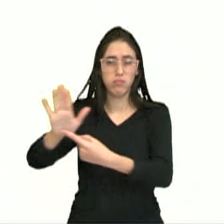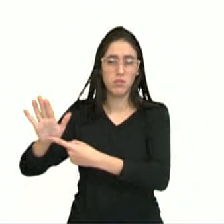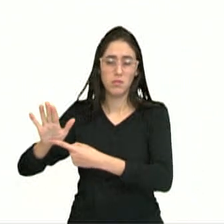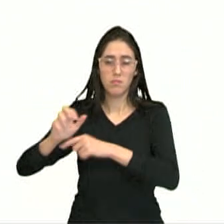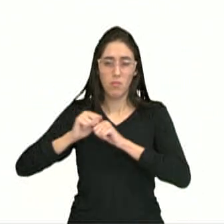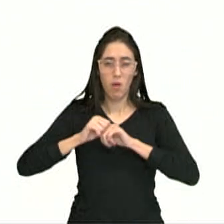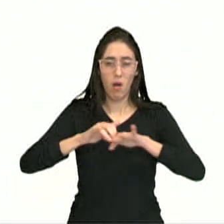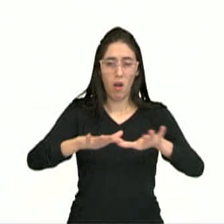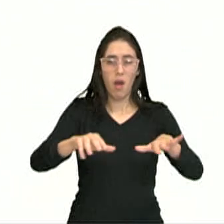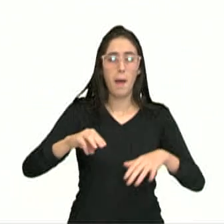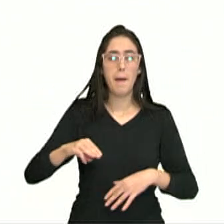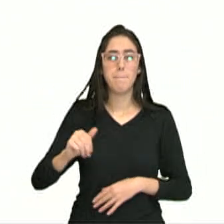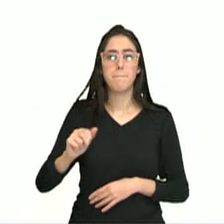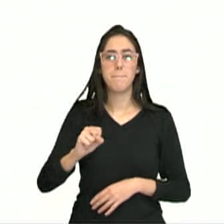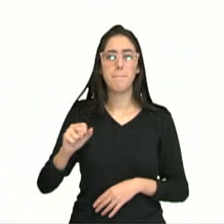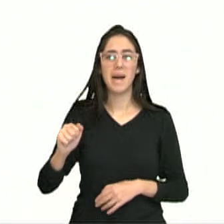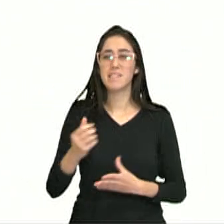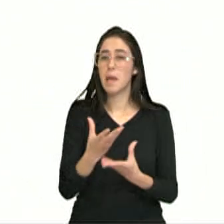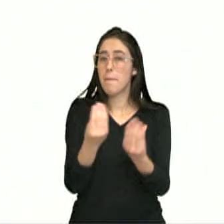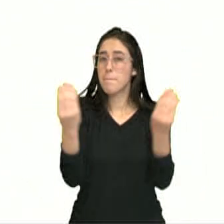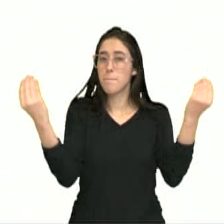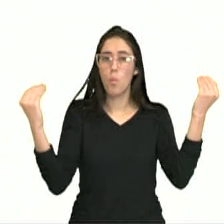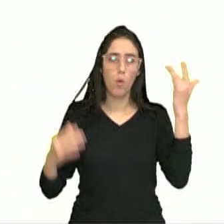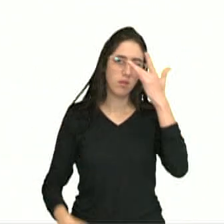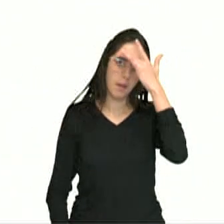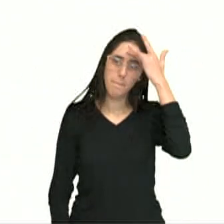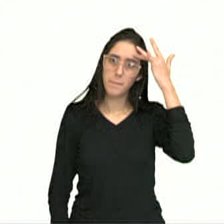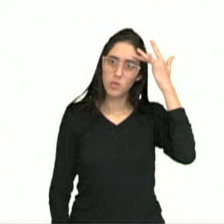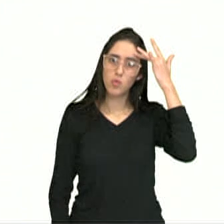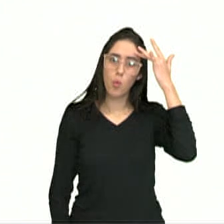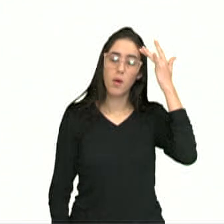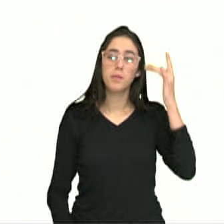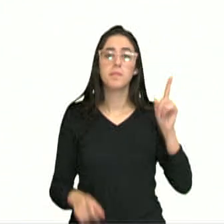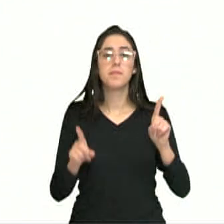uma quantidade indeterminada de indivíduos,